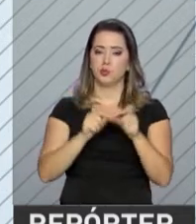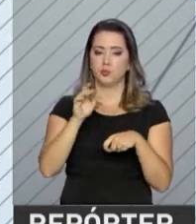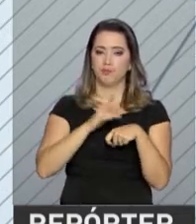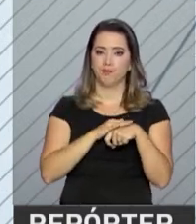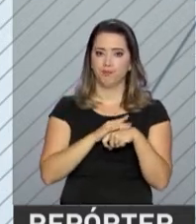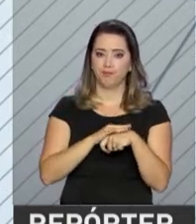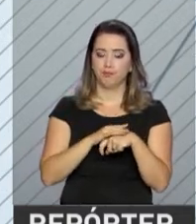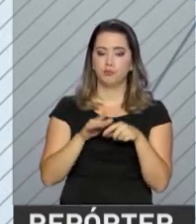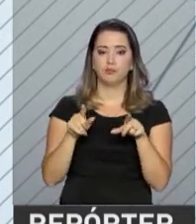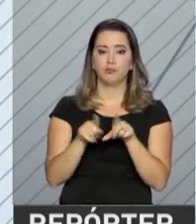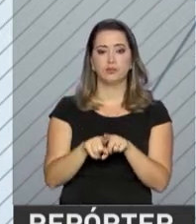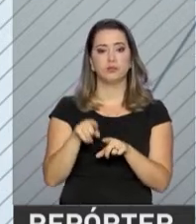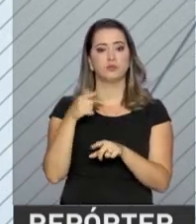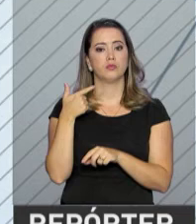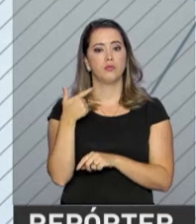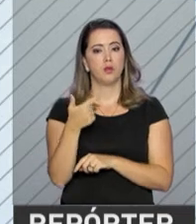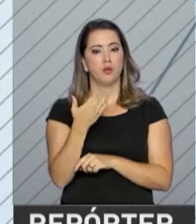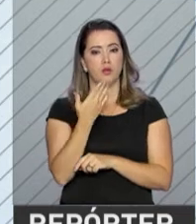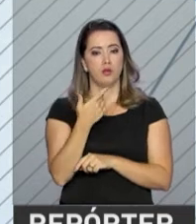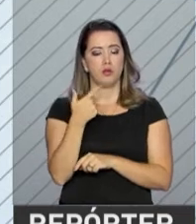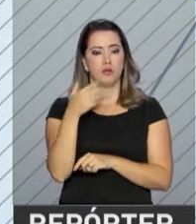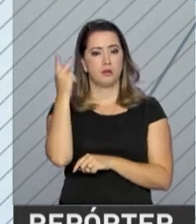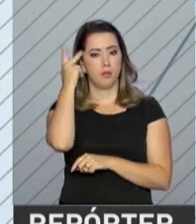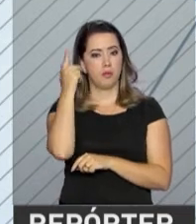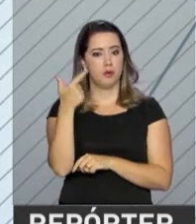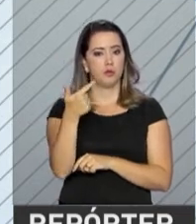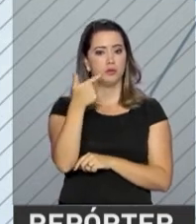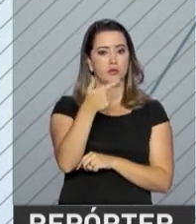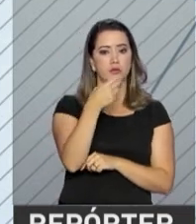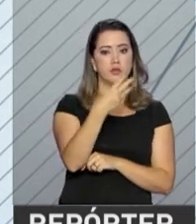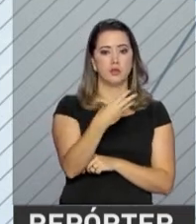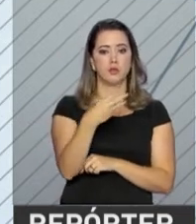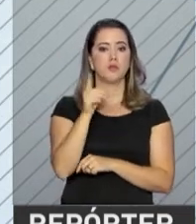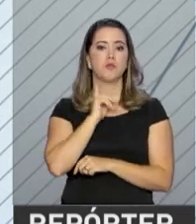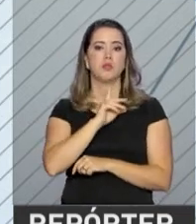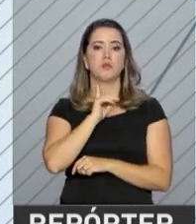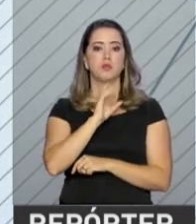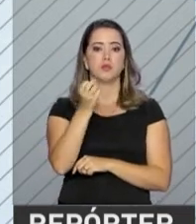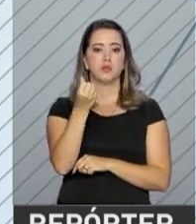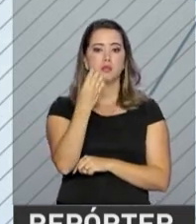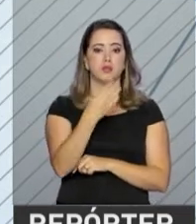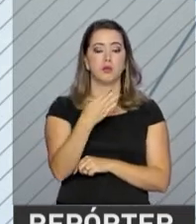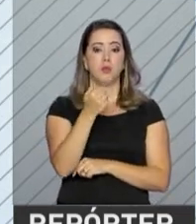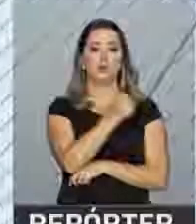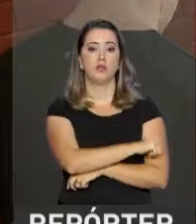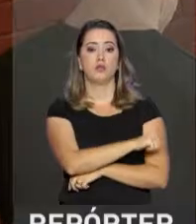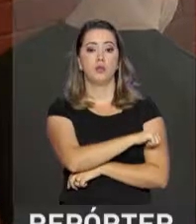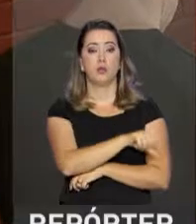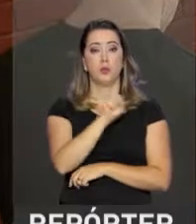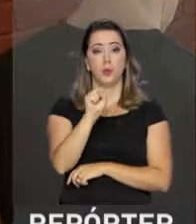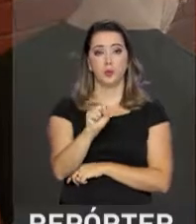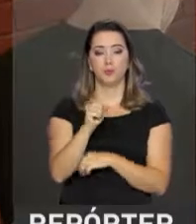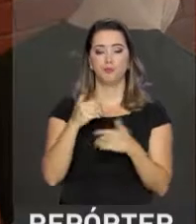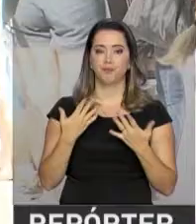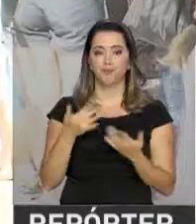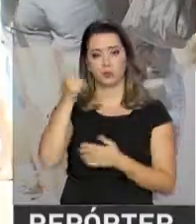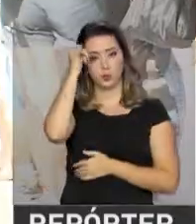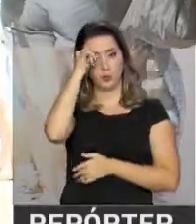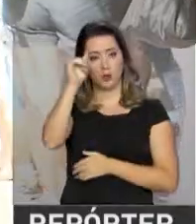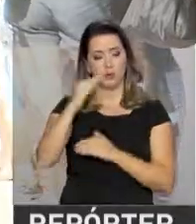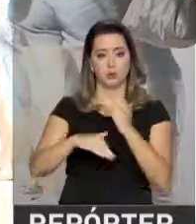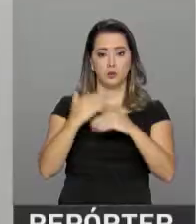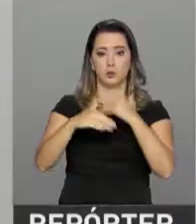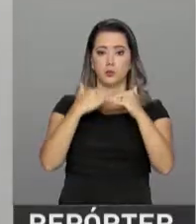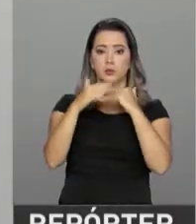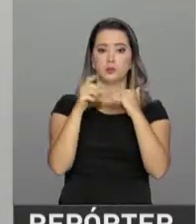223 minas gerais registrou 64 e no rio de janeiro oito notificações e para combater o aumento